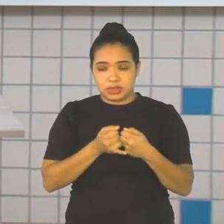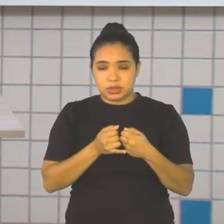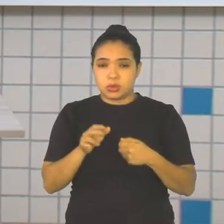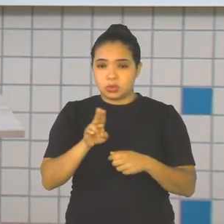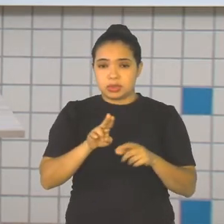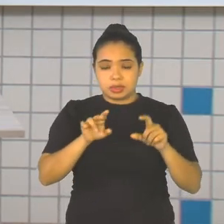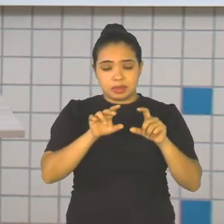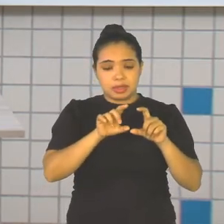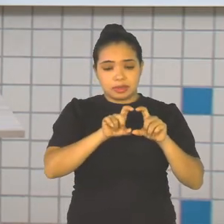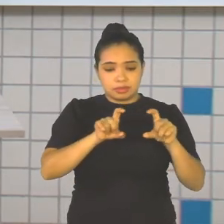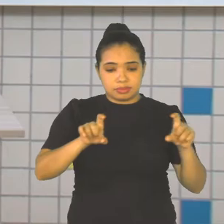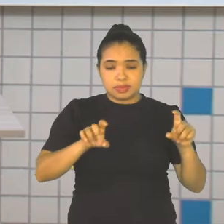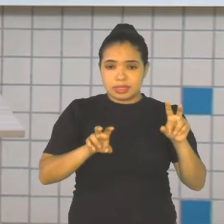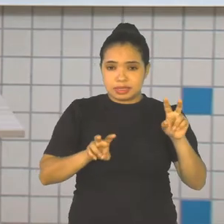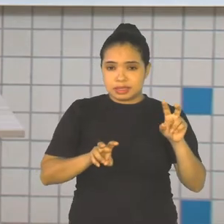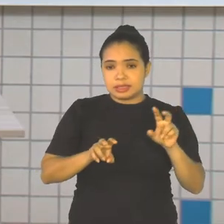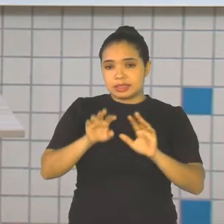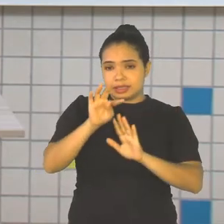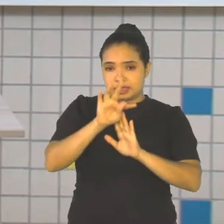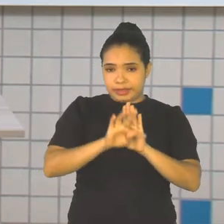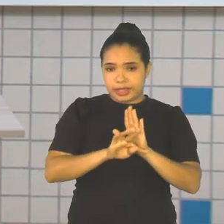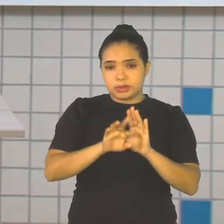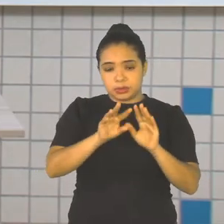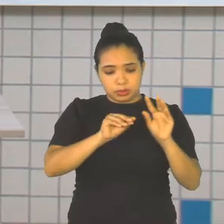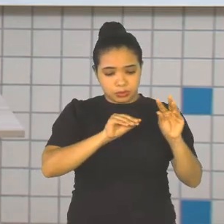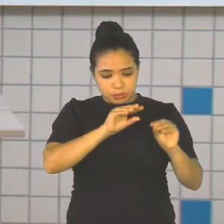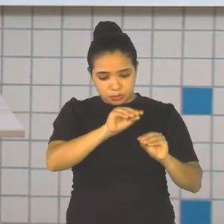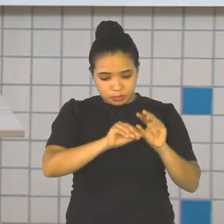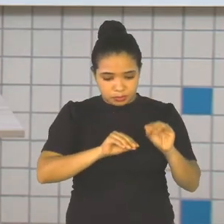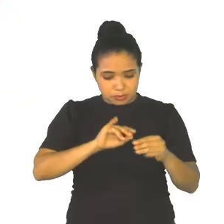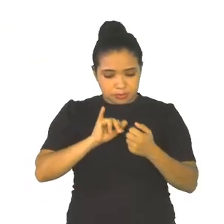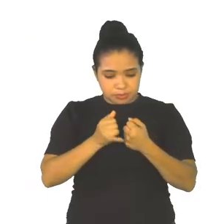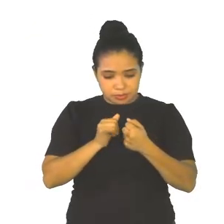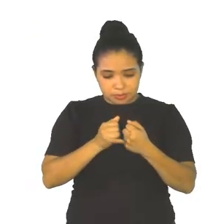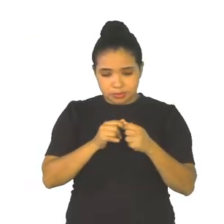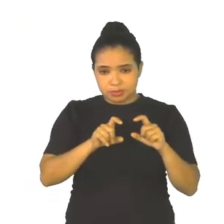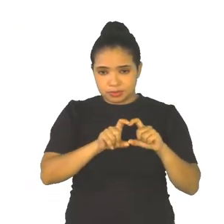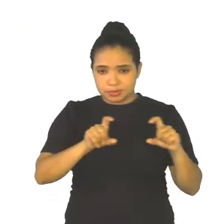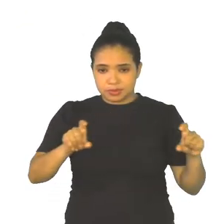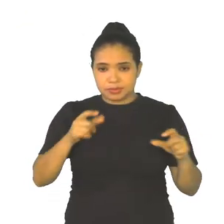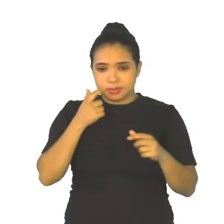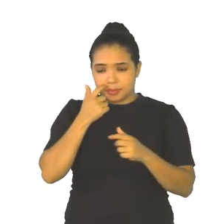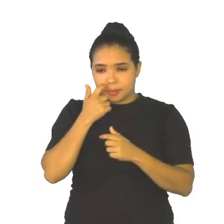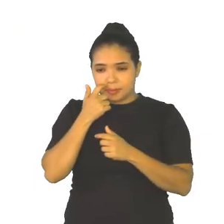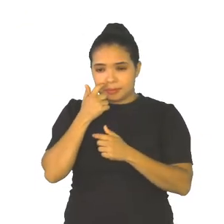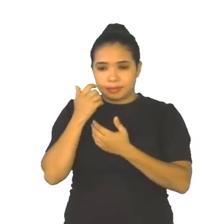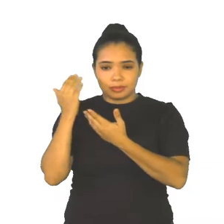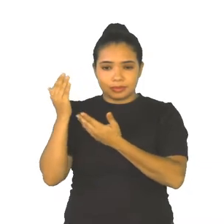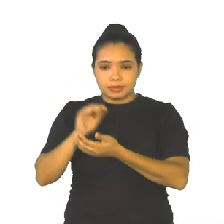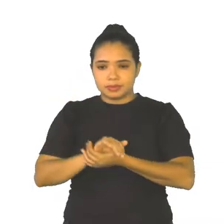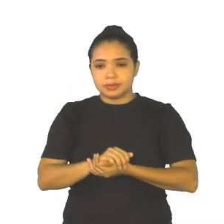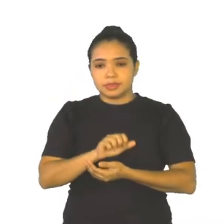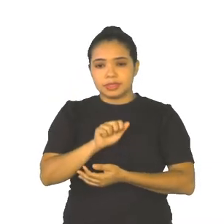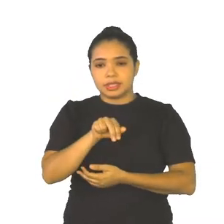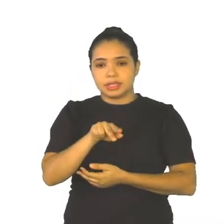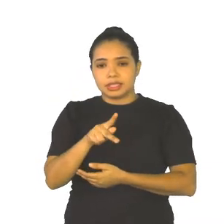trechos dessa crônica. E o trecho usado é esse, abre aspas. Aninha já estava com 2